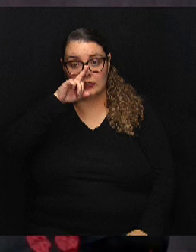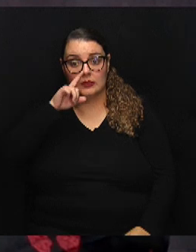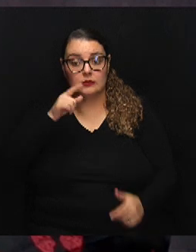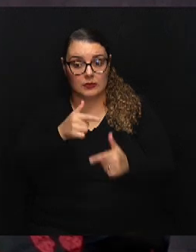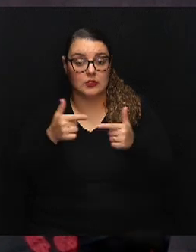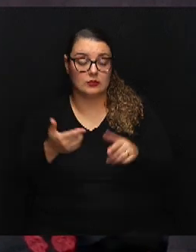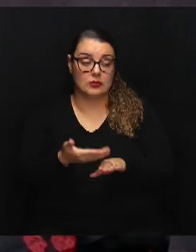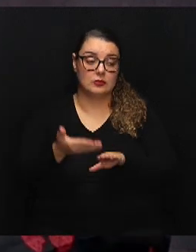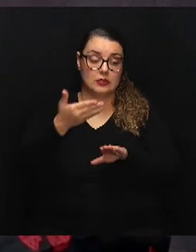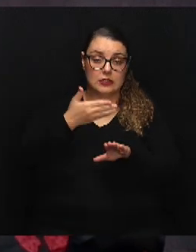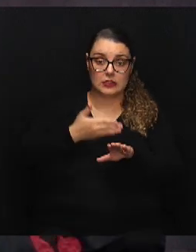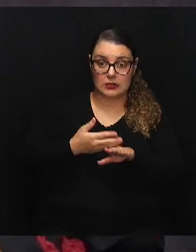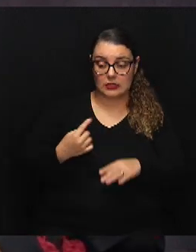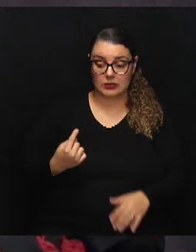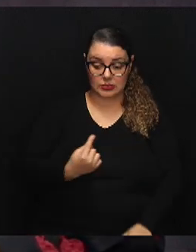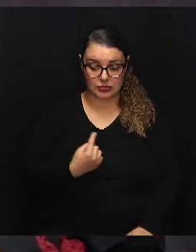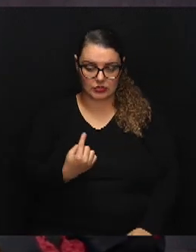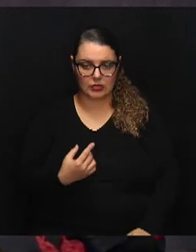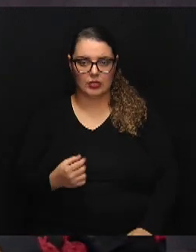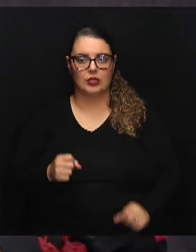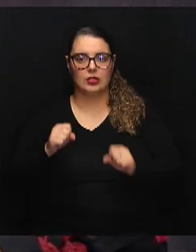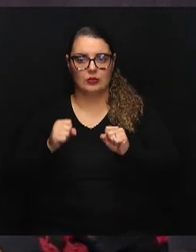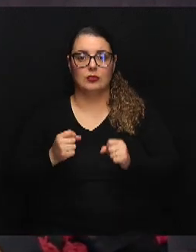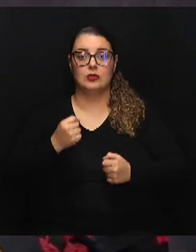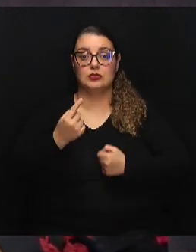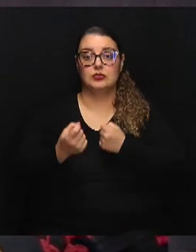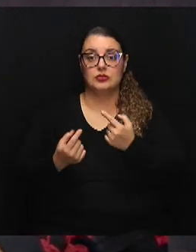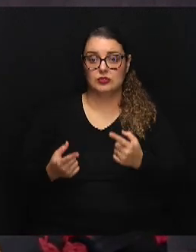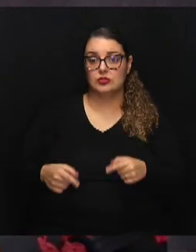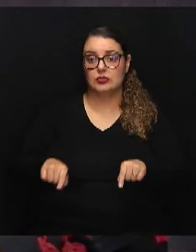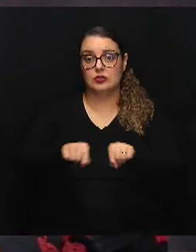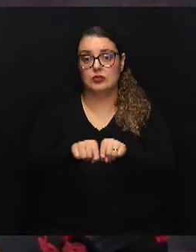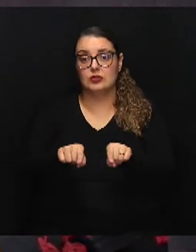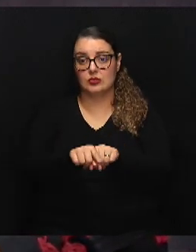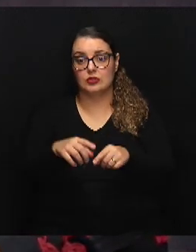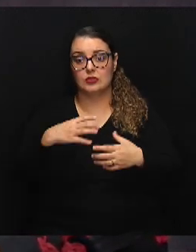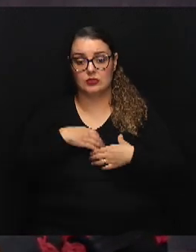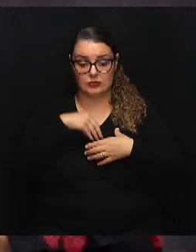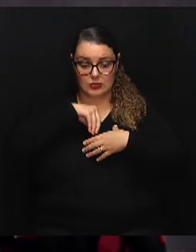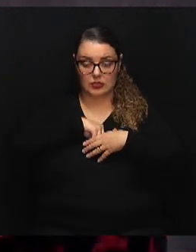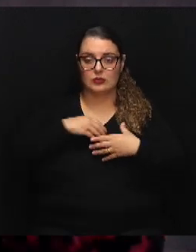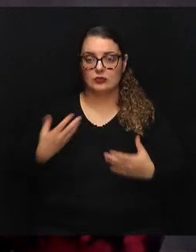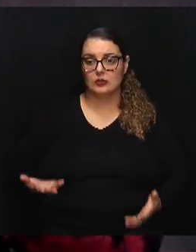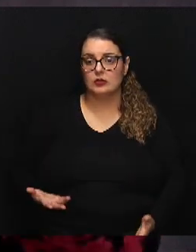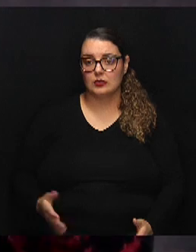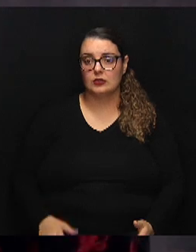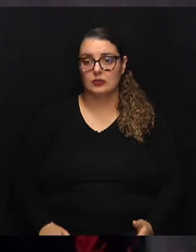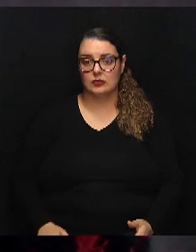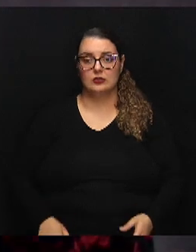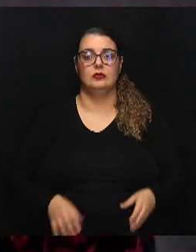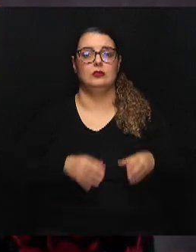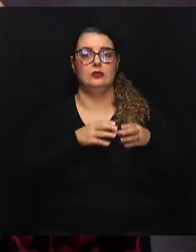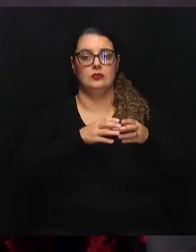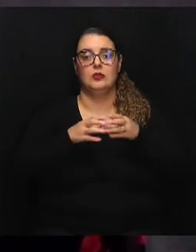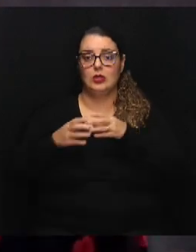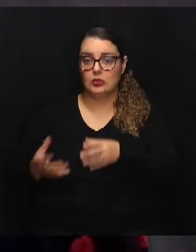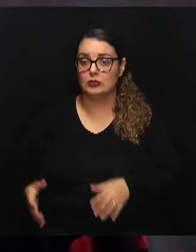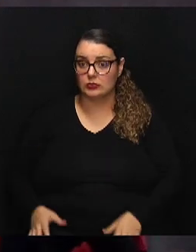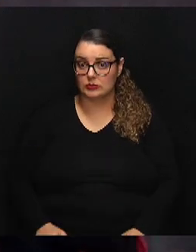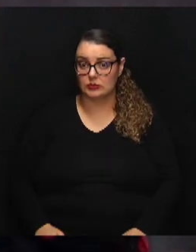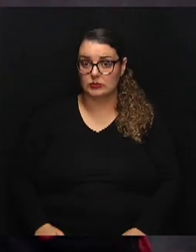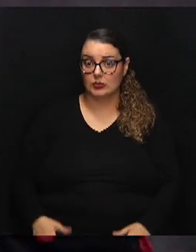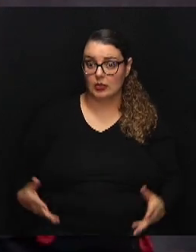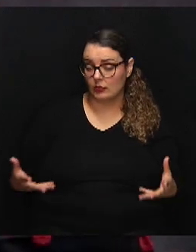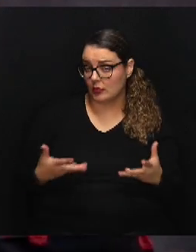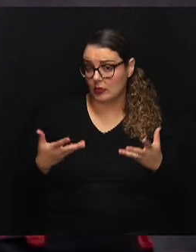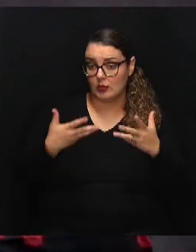atrás dessa solidão, né? Que ele pode estar, de alguma forma, também dentro dele, né? Assim, convivendo ou alimentando